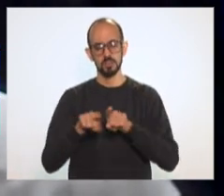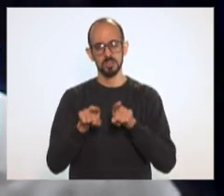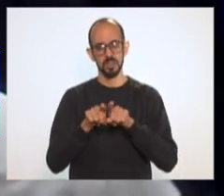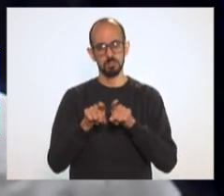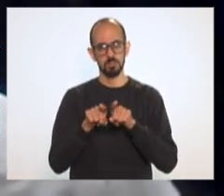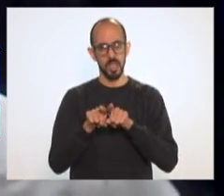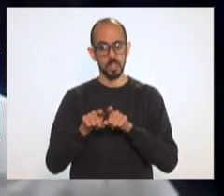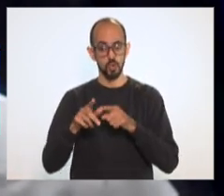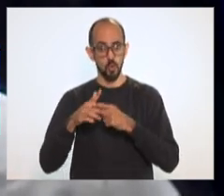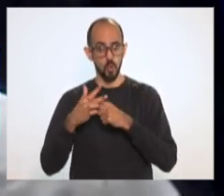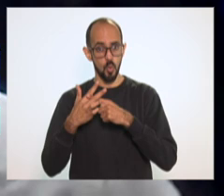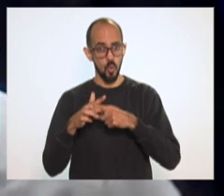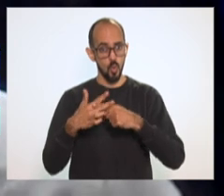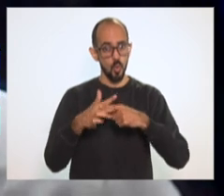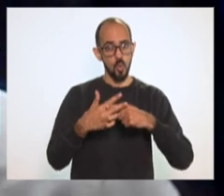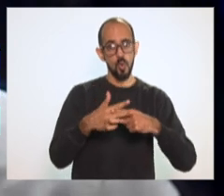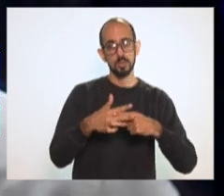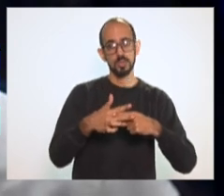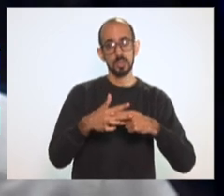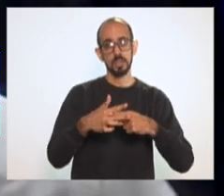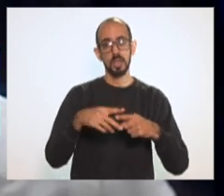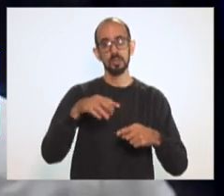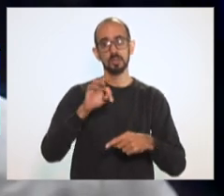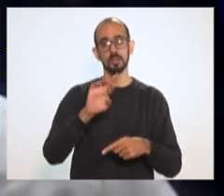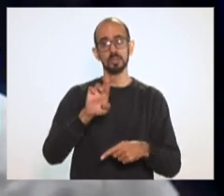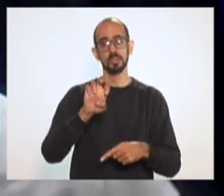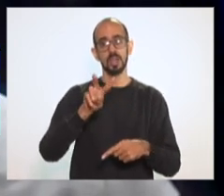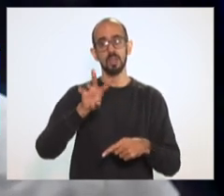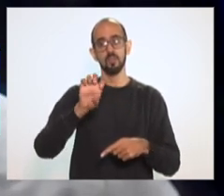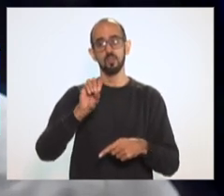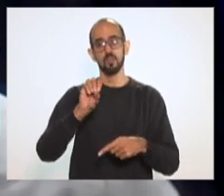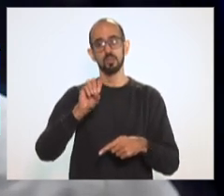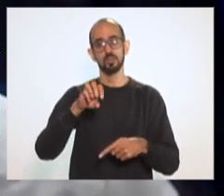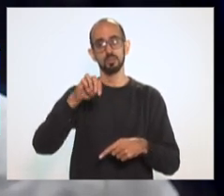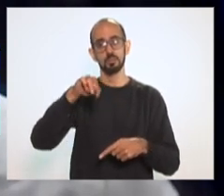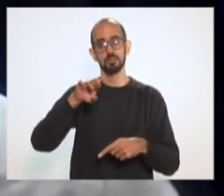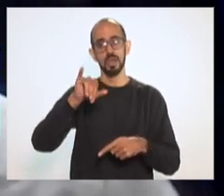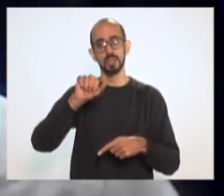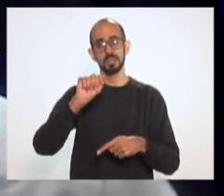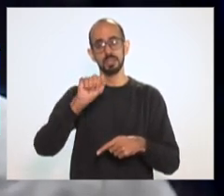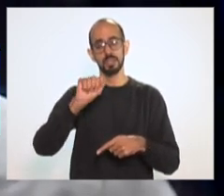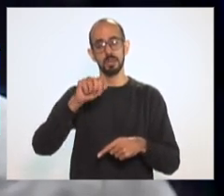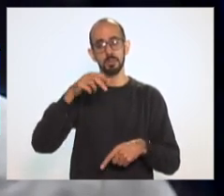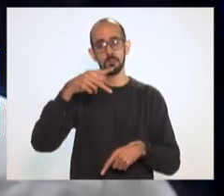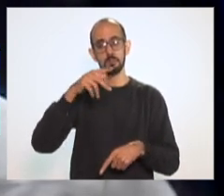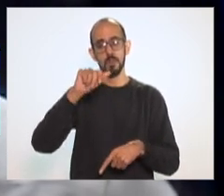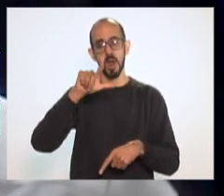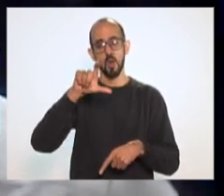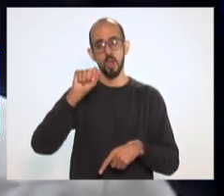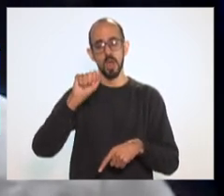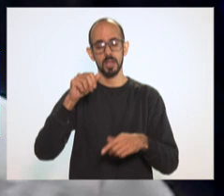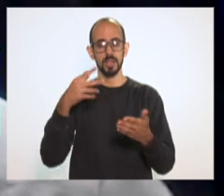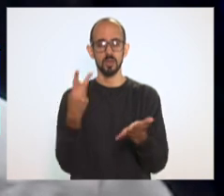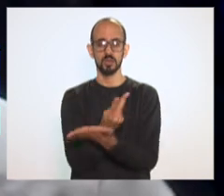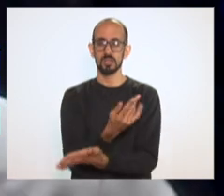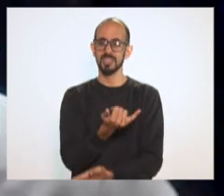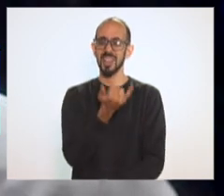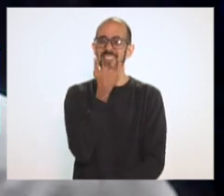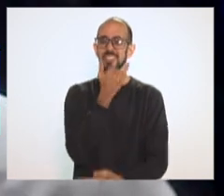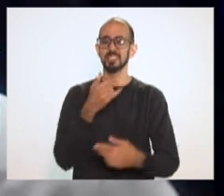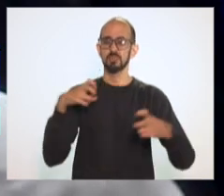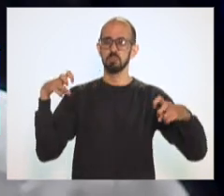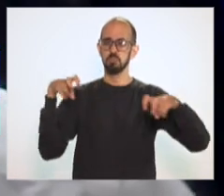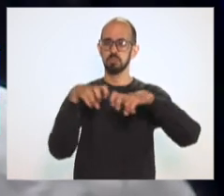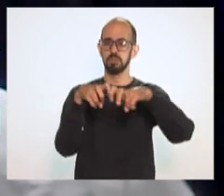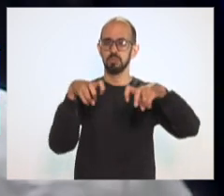correção do trevo de Maria Paula do viaduto de uma concordância muito ruim que provoca muitos acidentes e